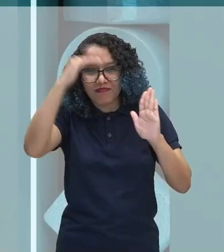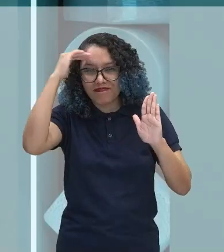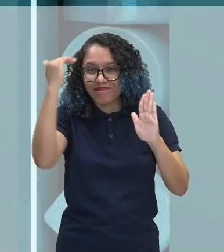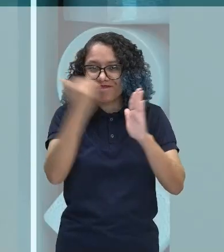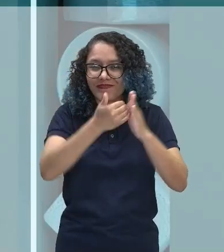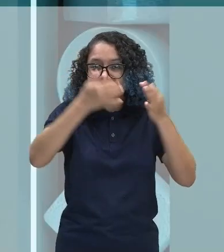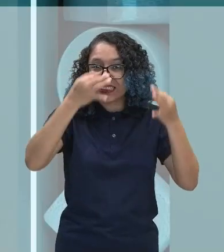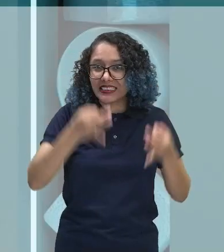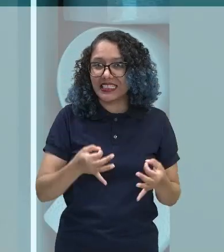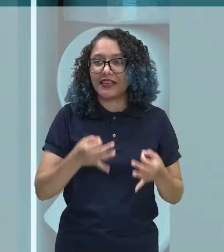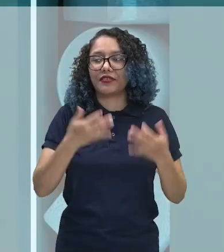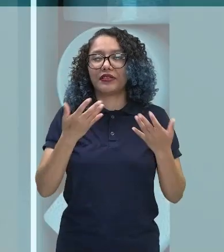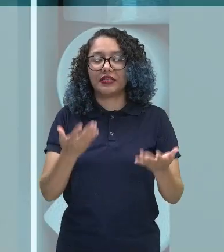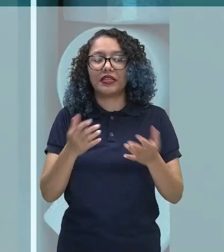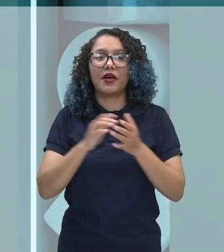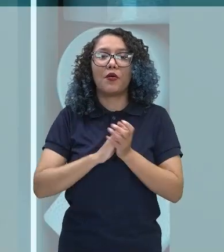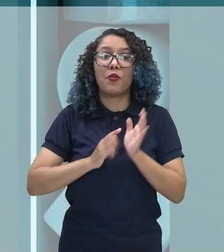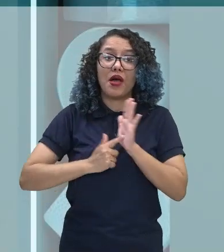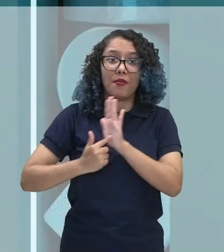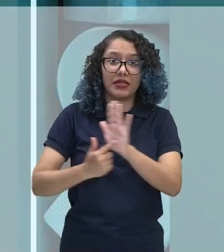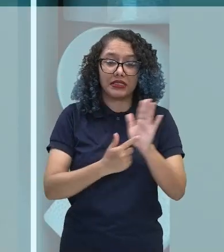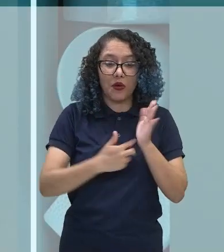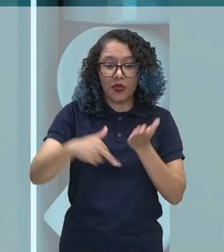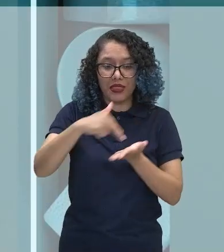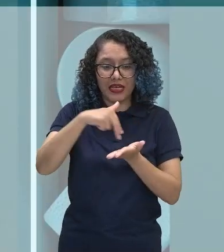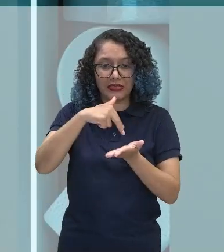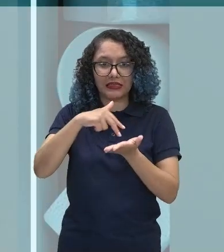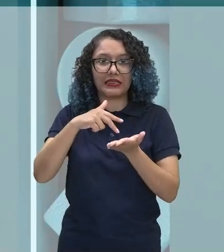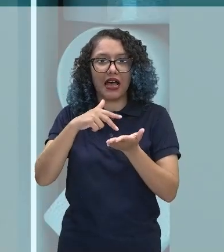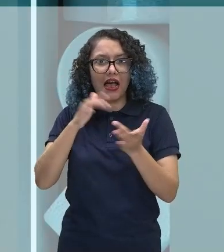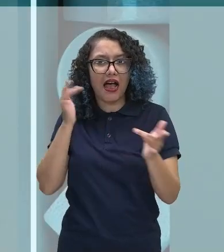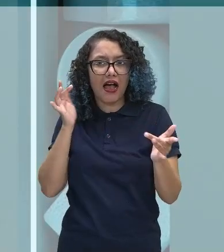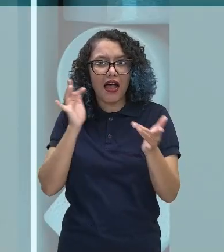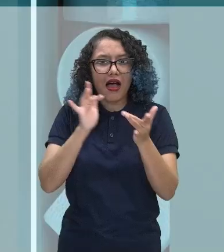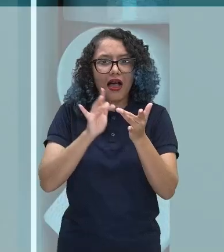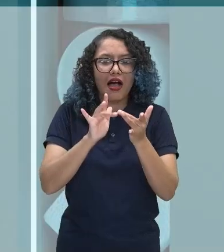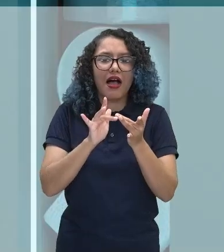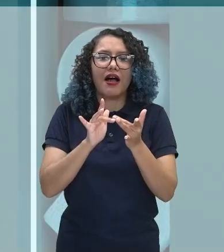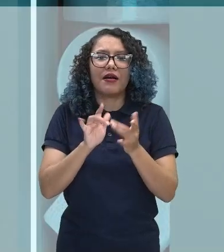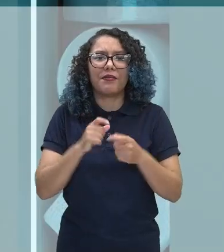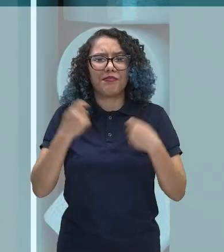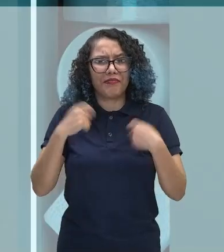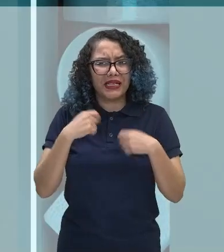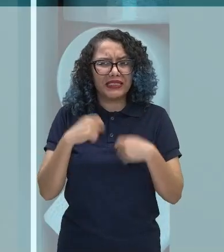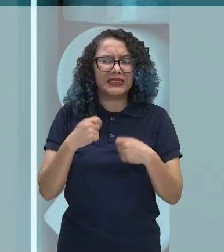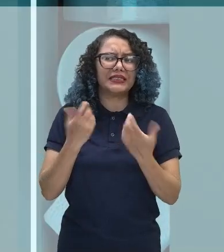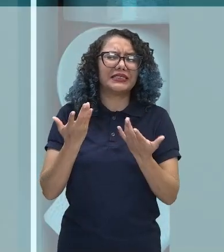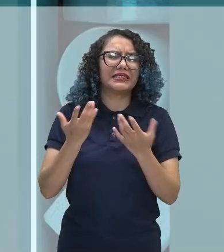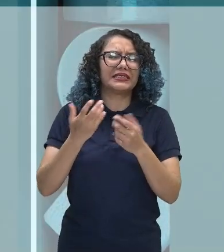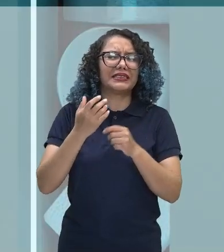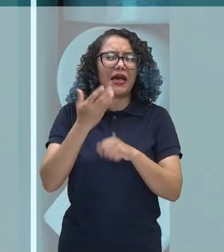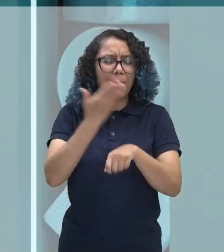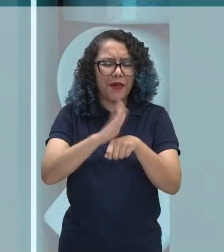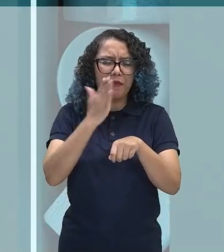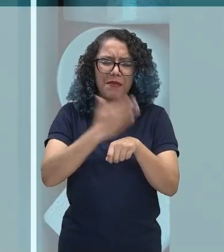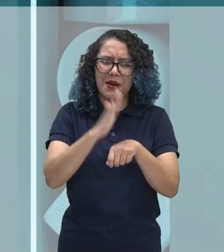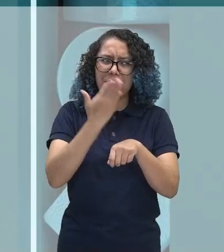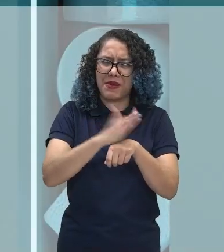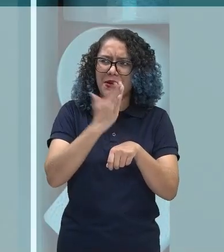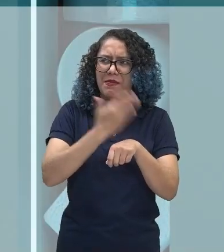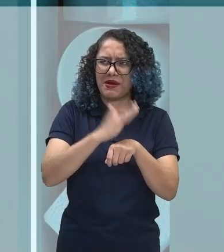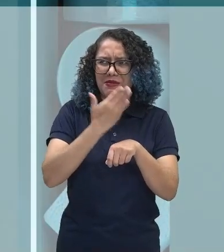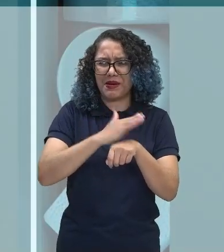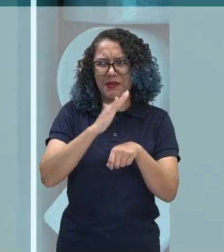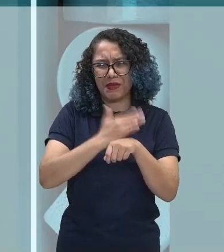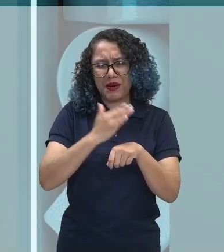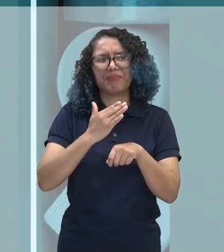dança clássica, o bailarino tem que ensaiar muito tempo, até anos, até se apresentar